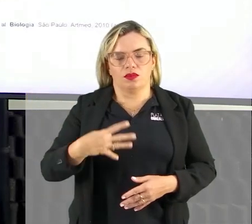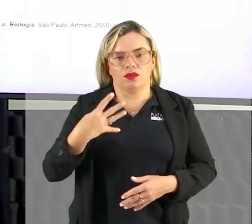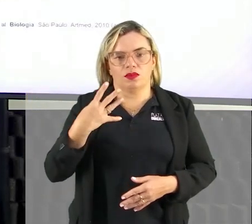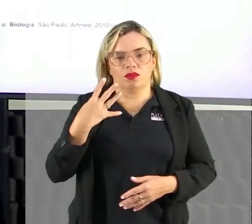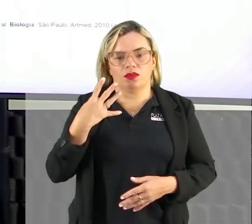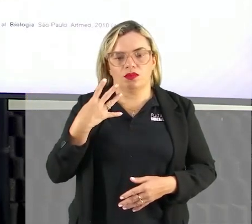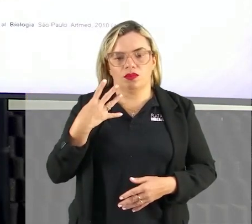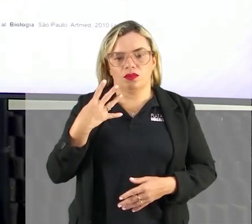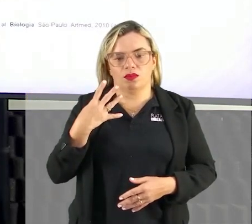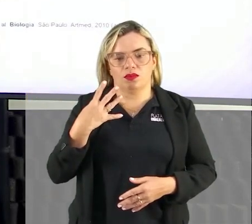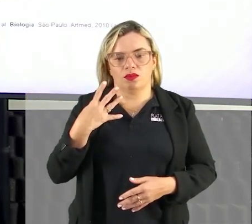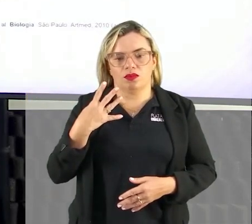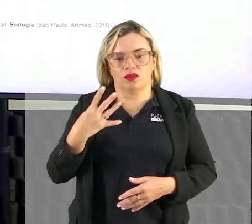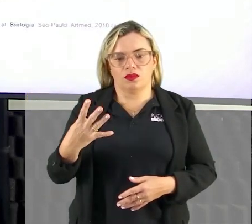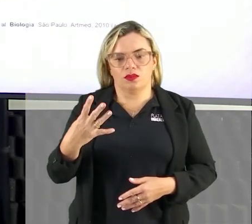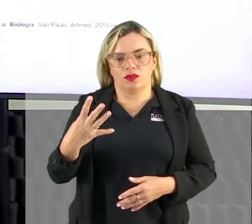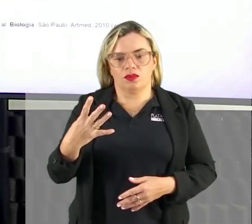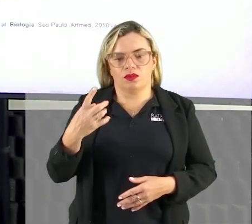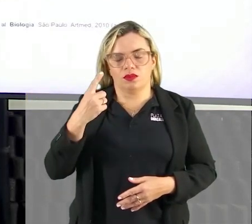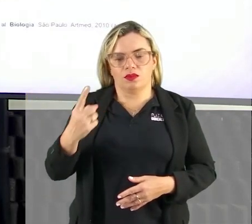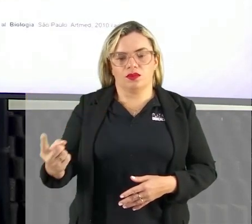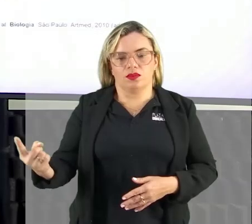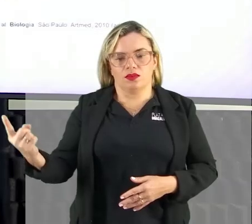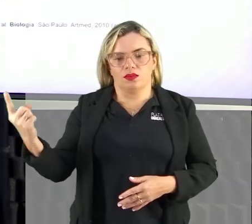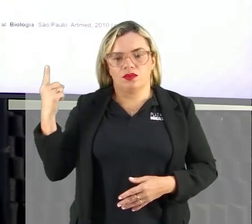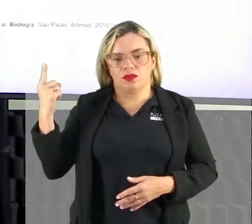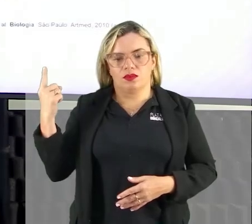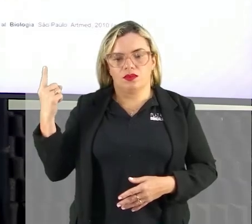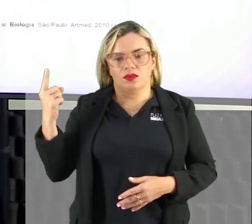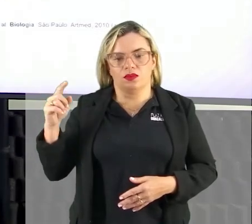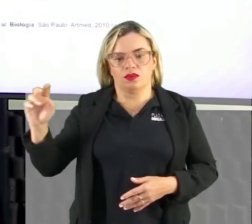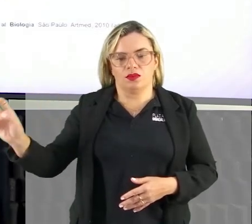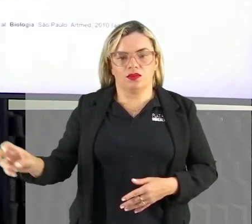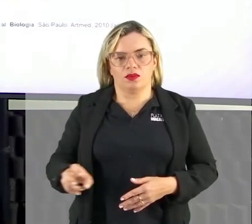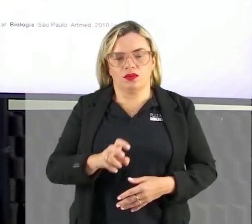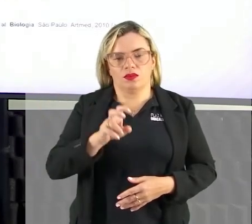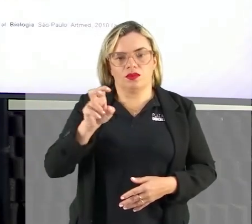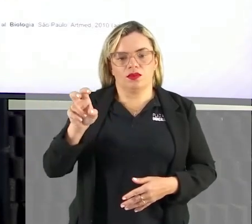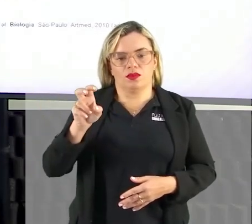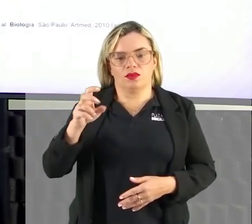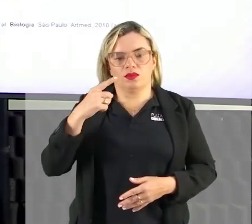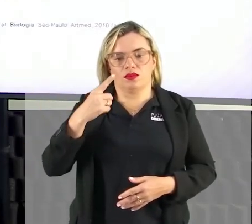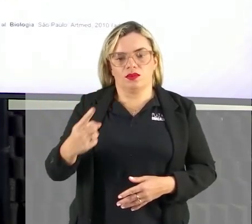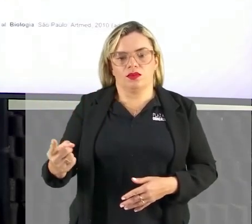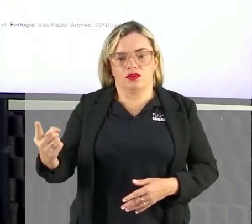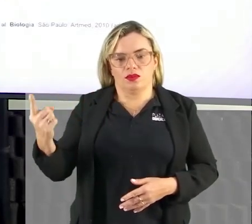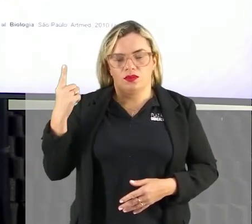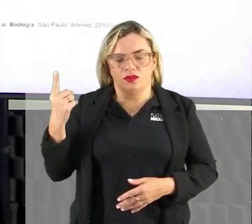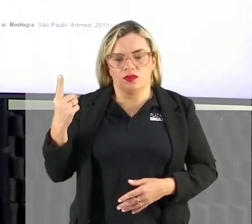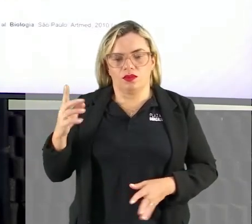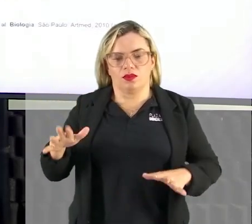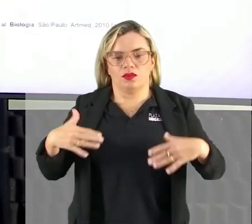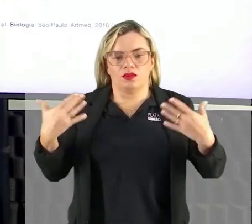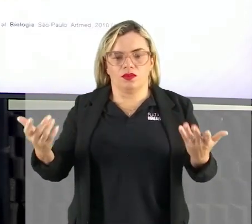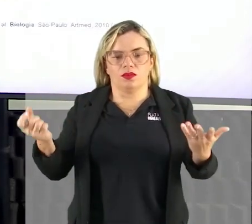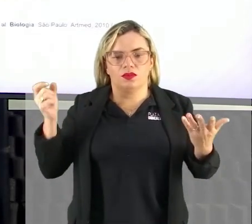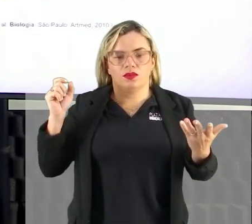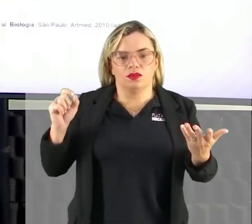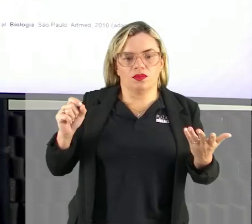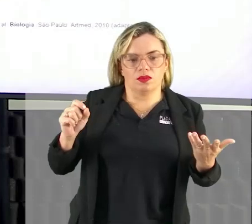polínico. Número 4, polinização pelo vento. E número 5, produção de